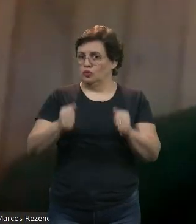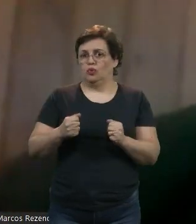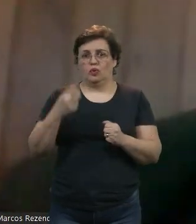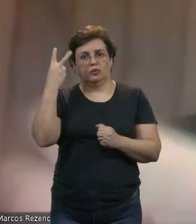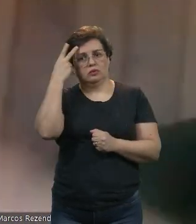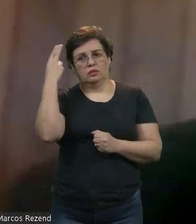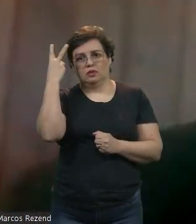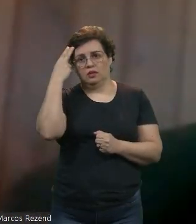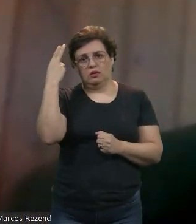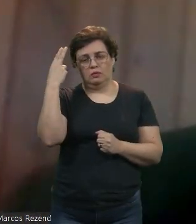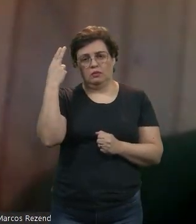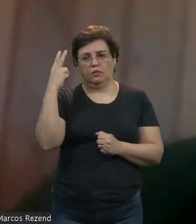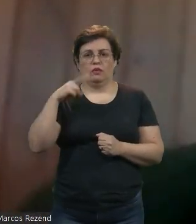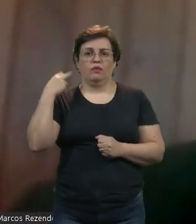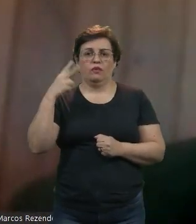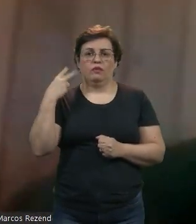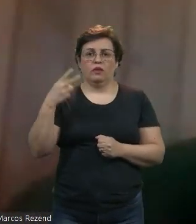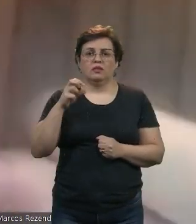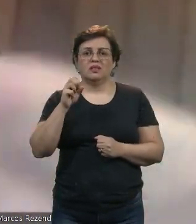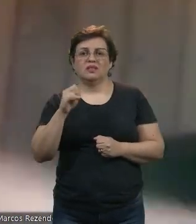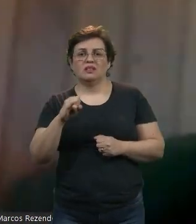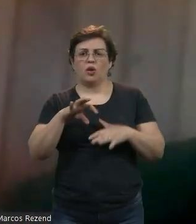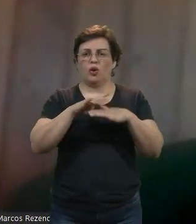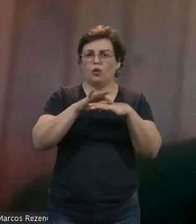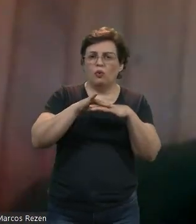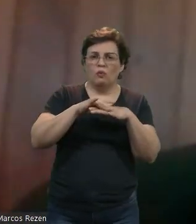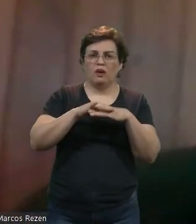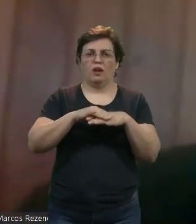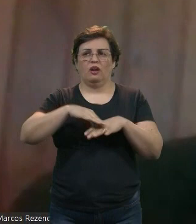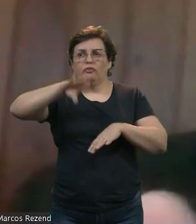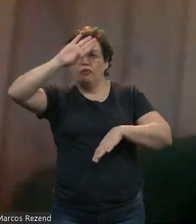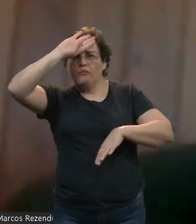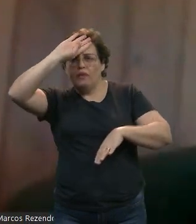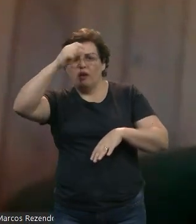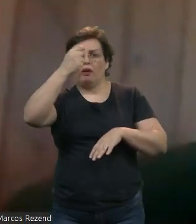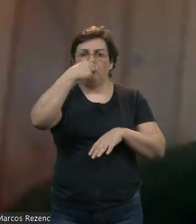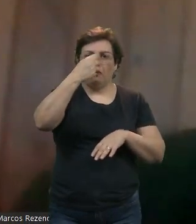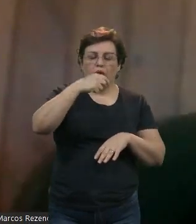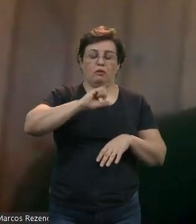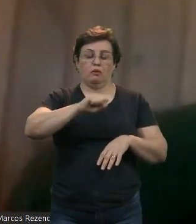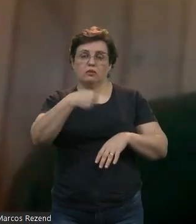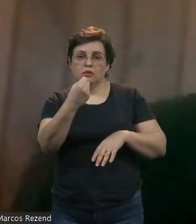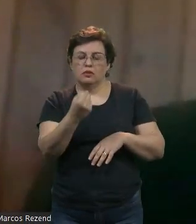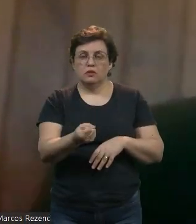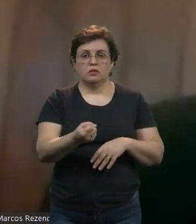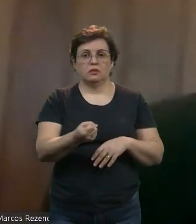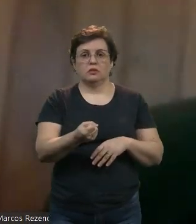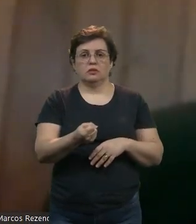natural, o vereador estando gripado, estando febril, estando com sintomas aí